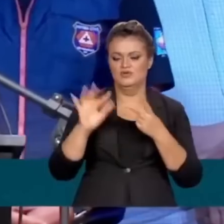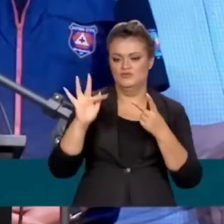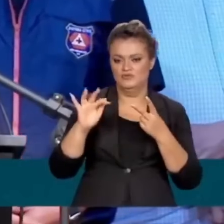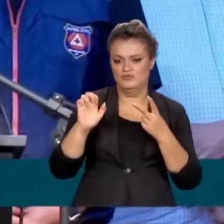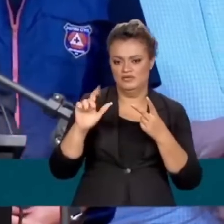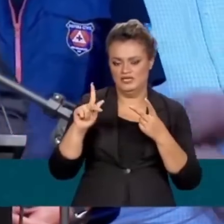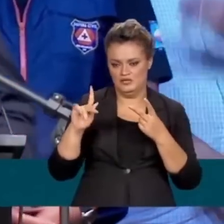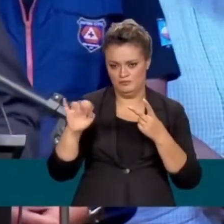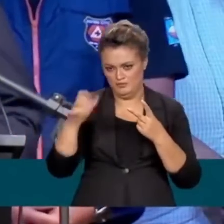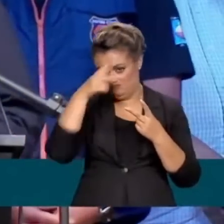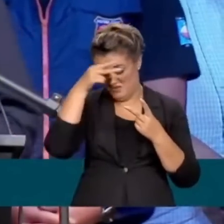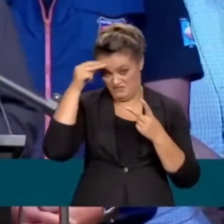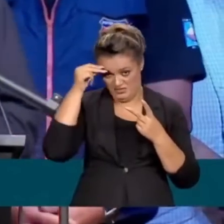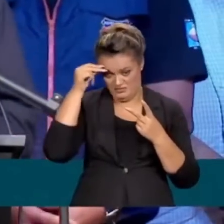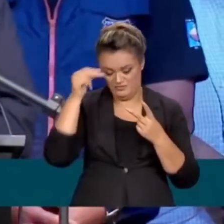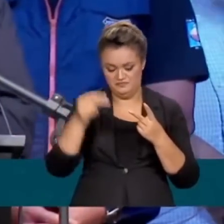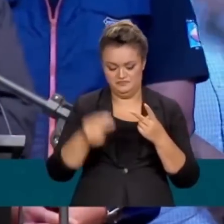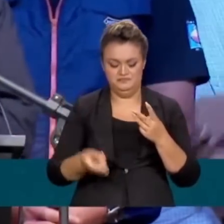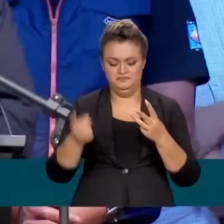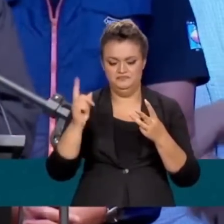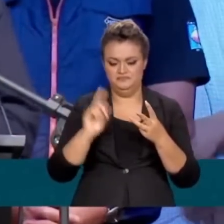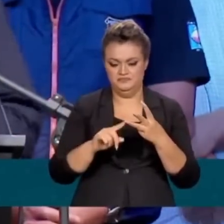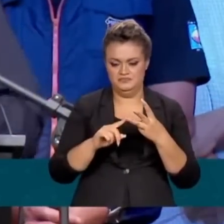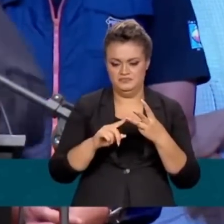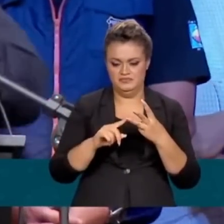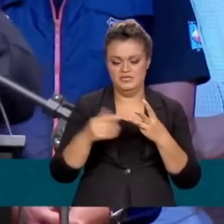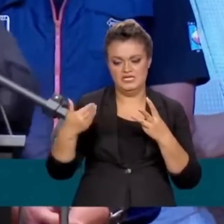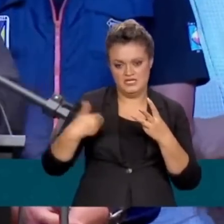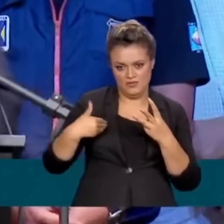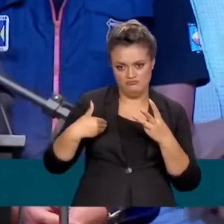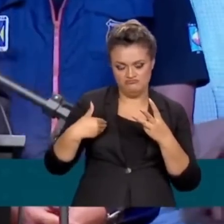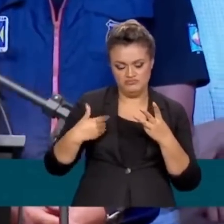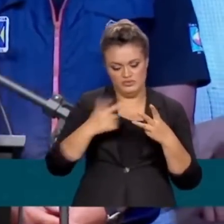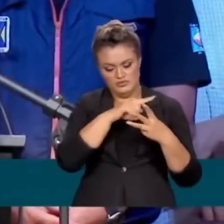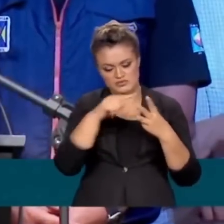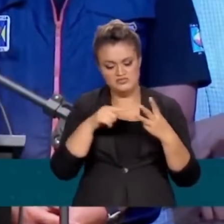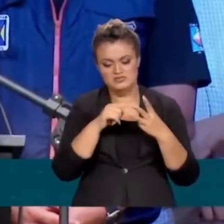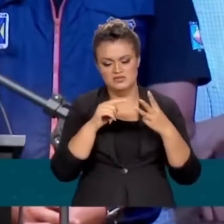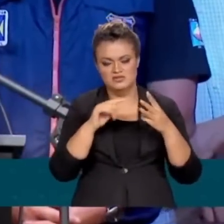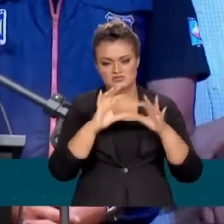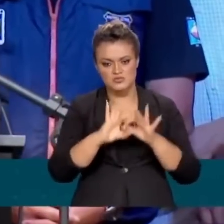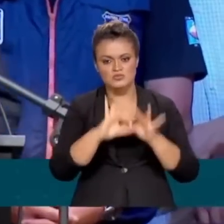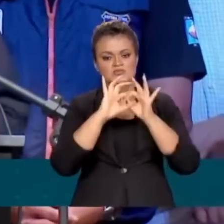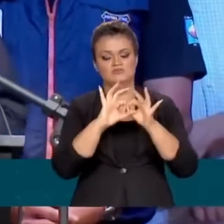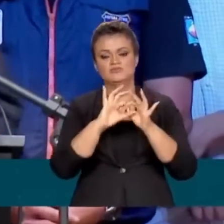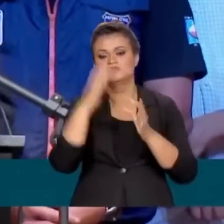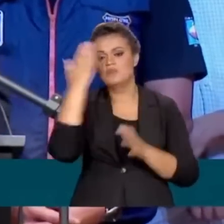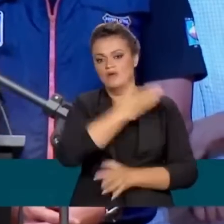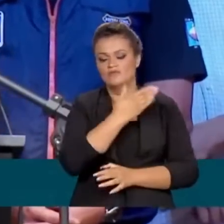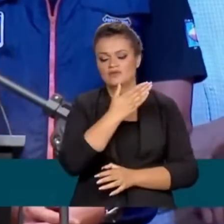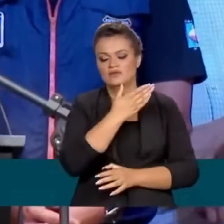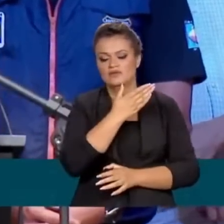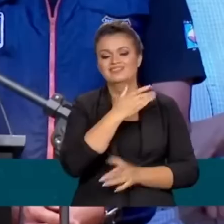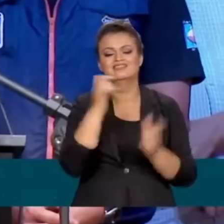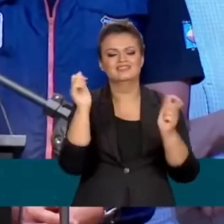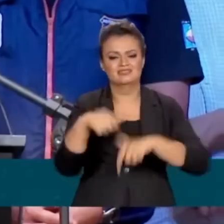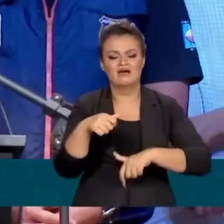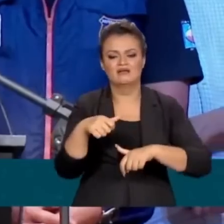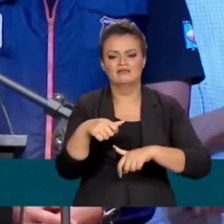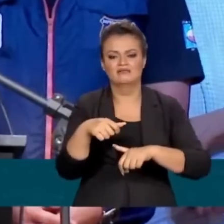Felipe nosso prefeito do Governo Federal tem uma demonstração específica de que é